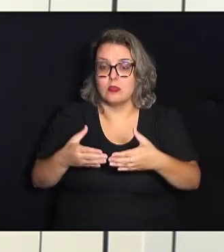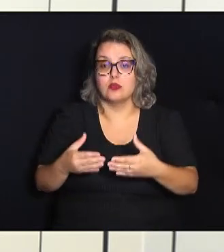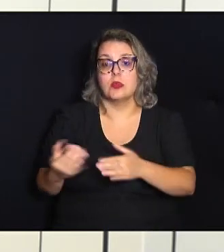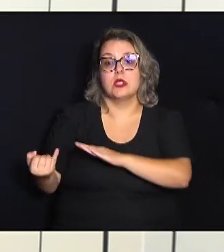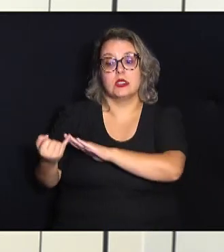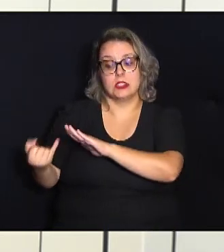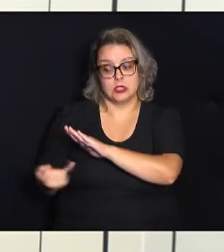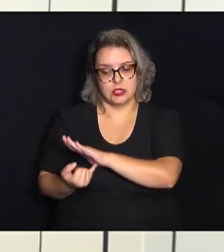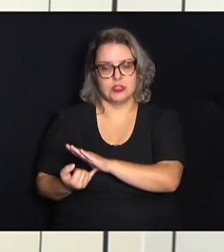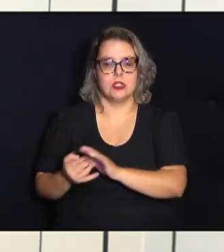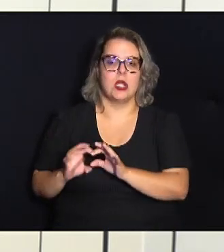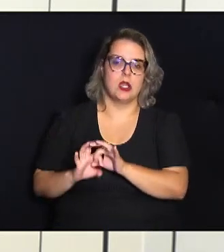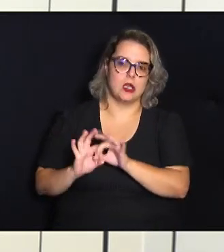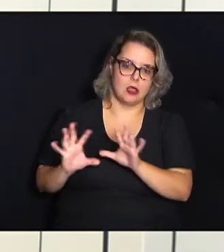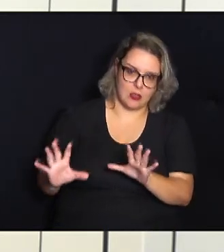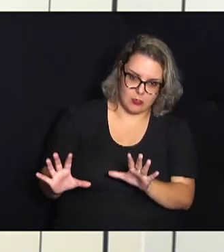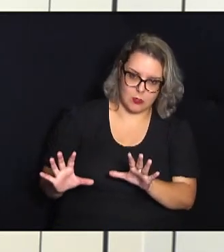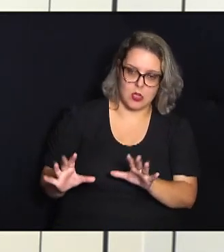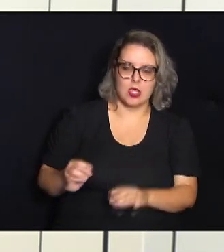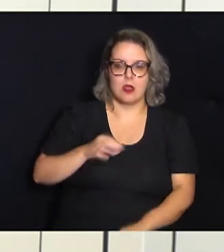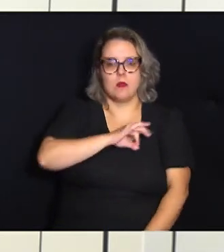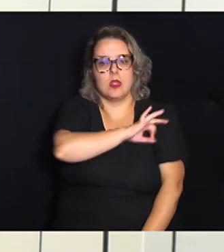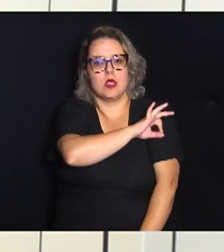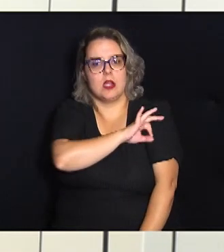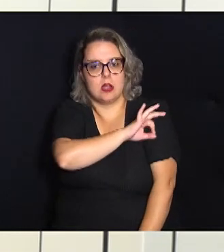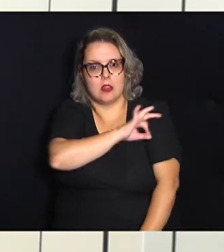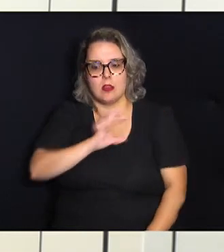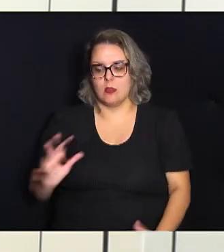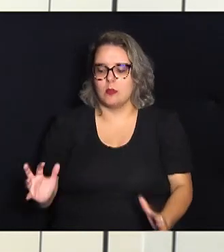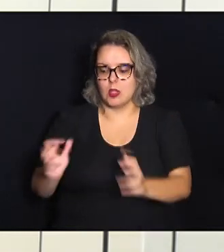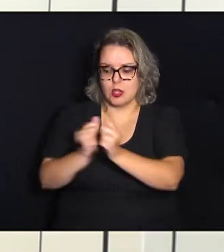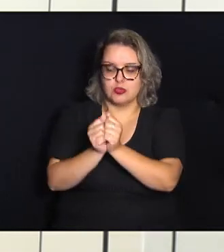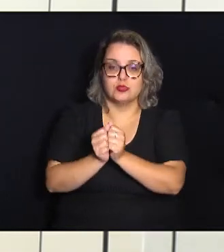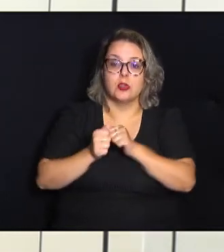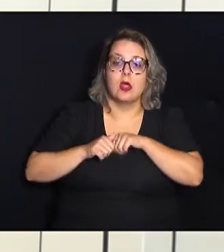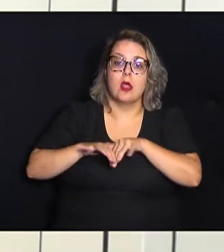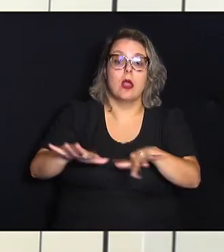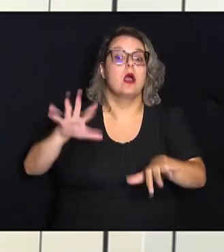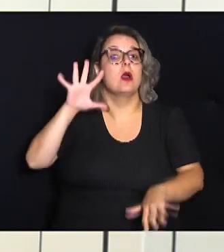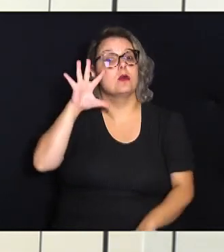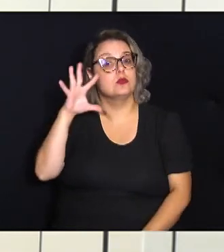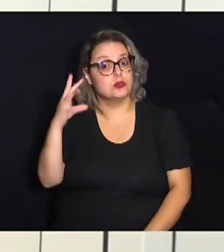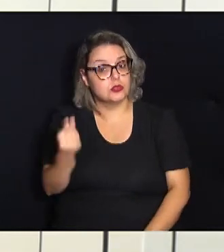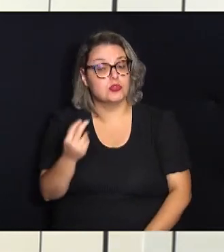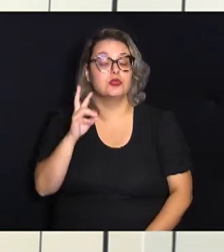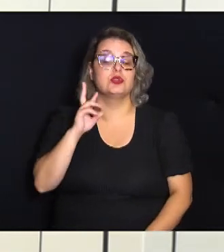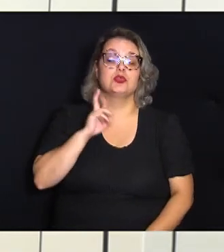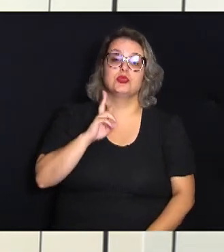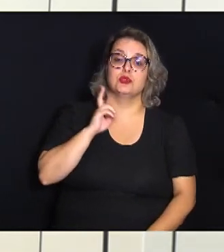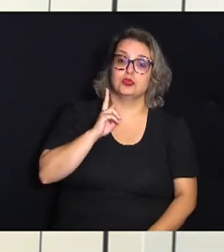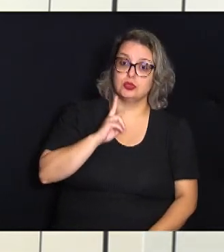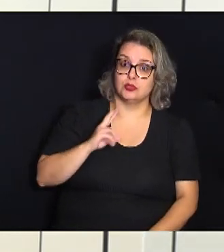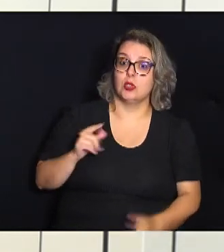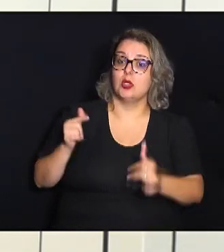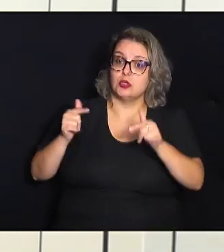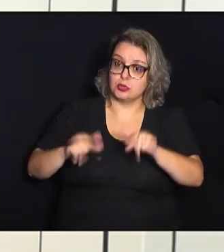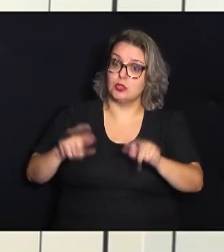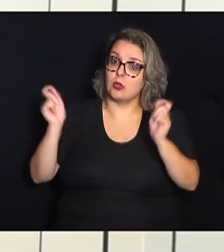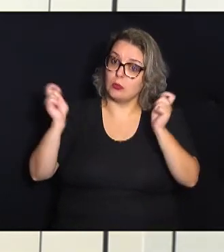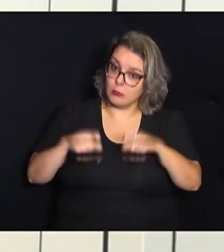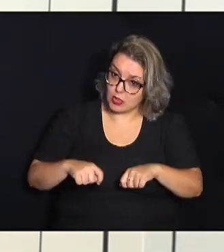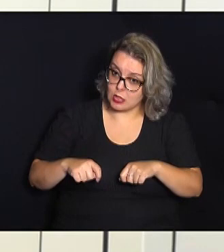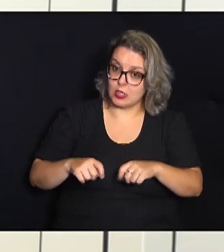entidades credenciadas à Prefeitura, de maneira a ampliar o conhecimento das vítimas de locais possíveis